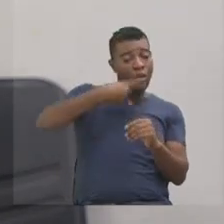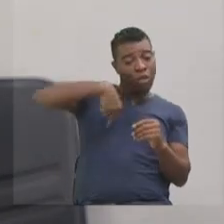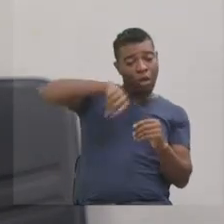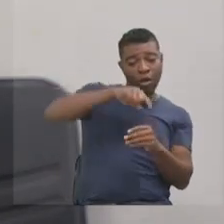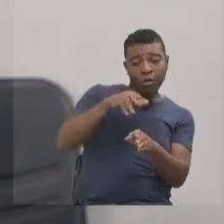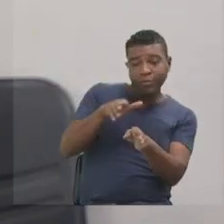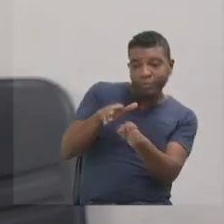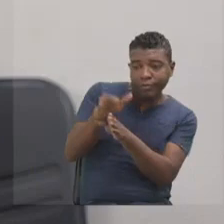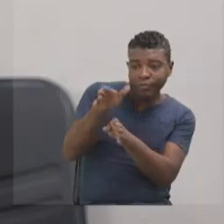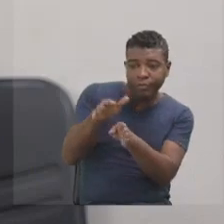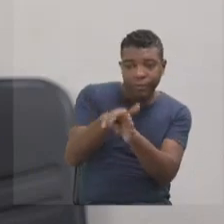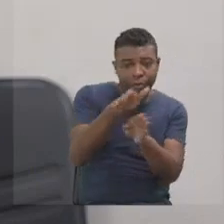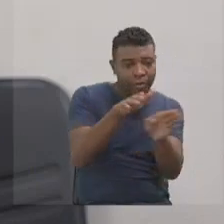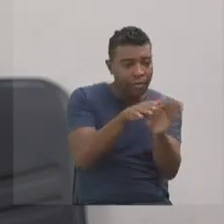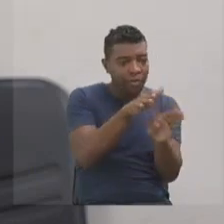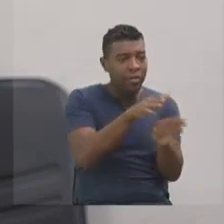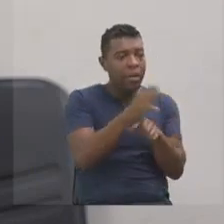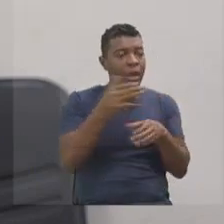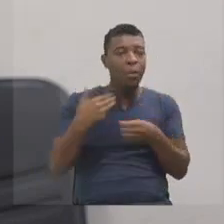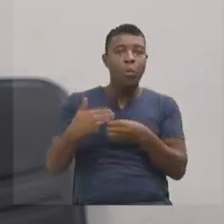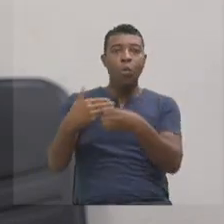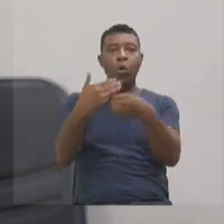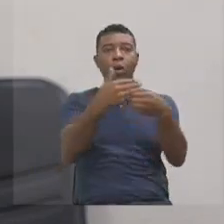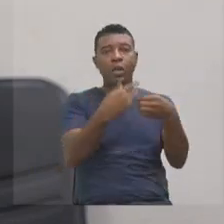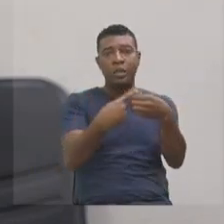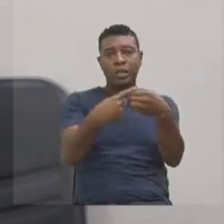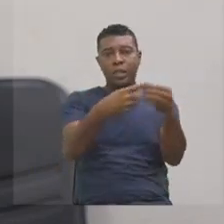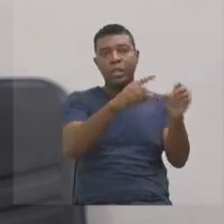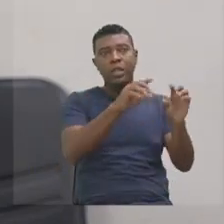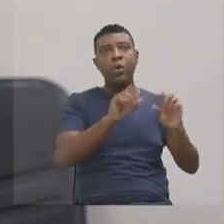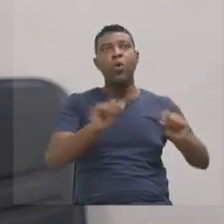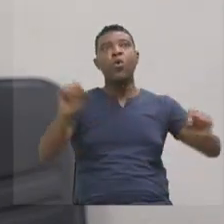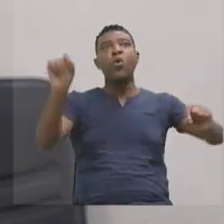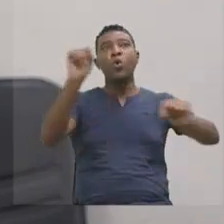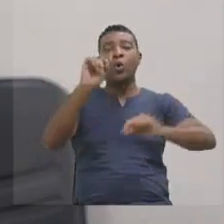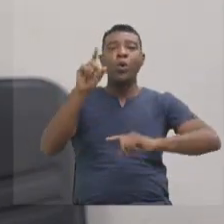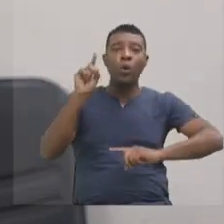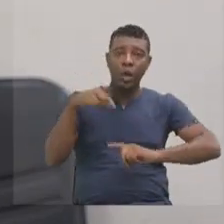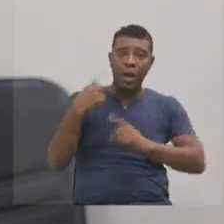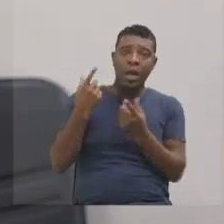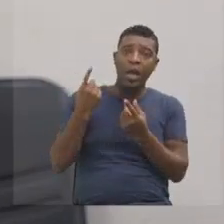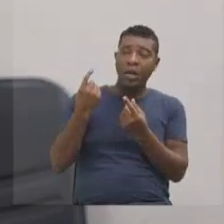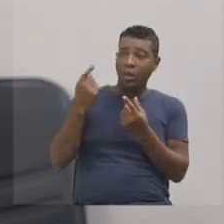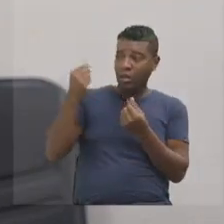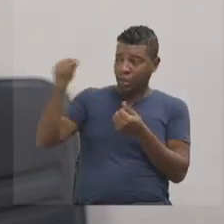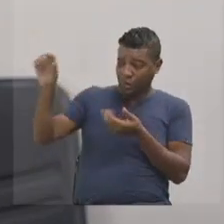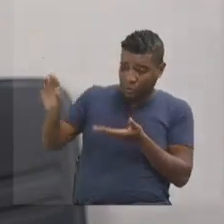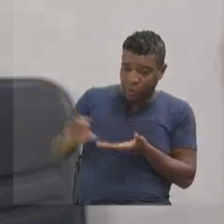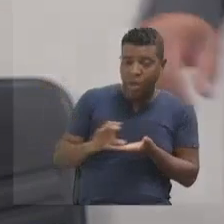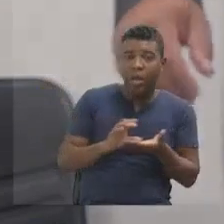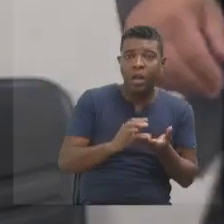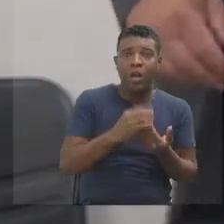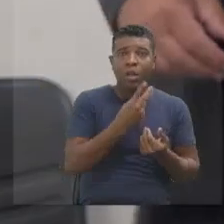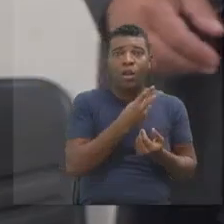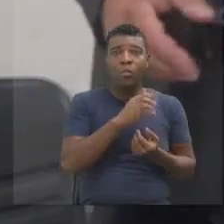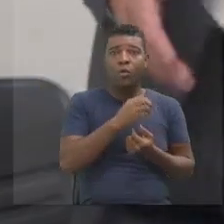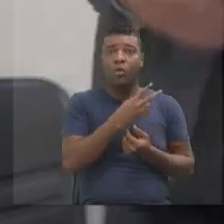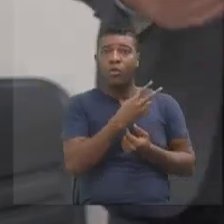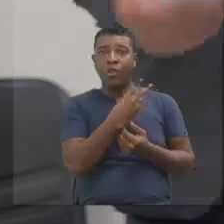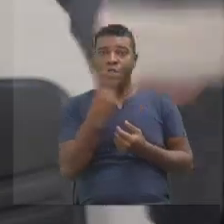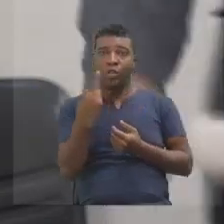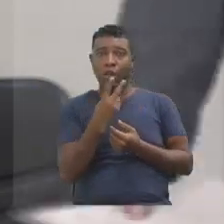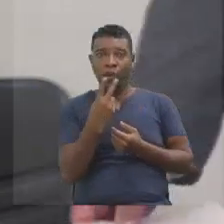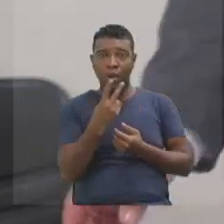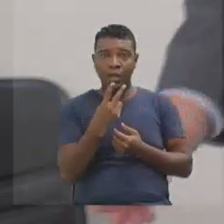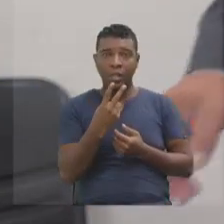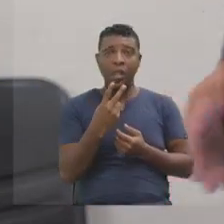de 2021 nós investimos um valor muito robusto para preparar para 2022 que seria um ano epidêmico não foi repassamos mais